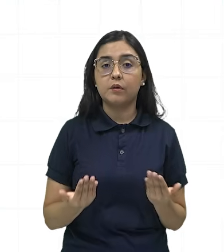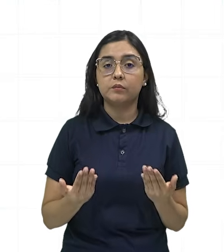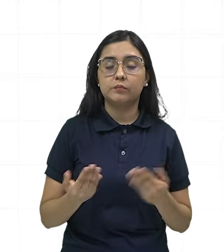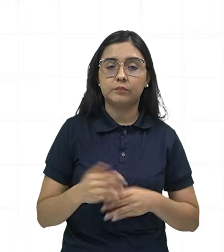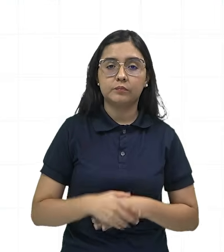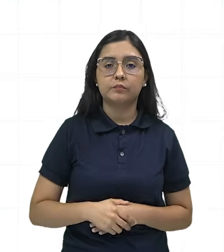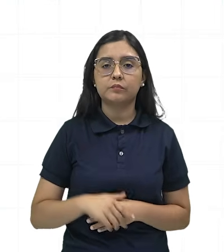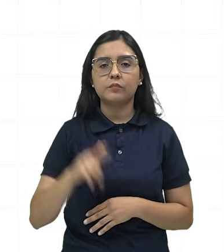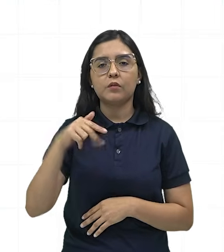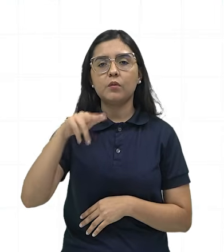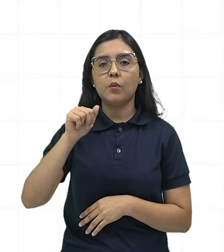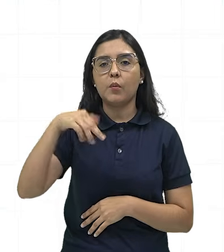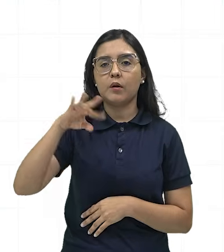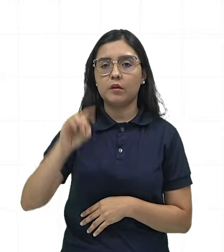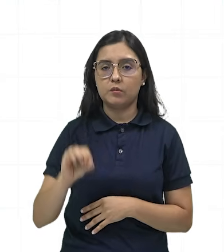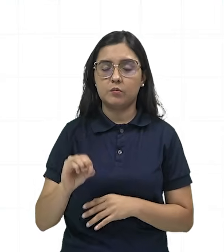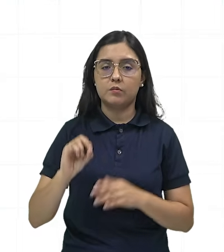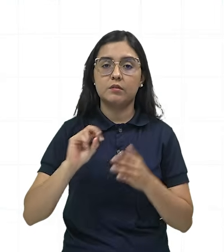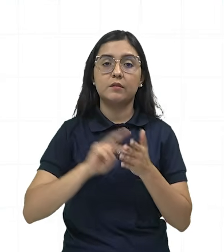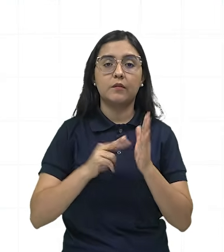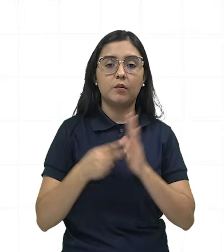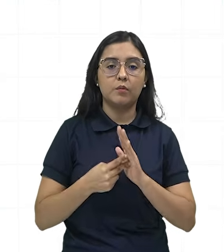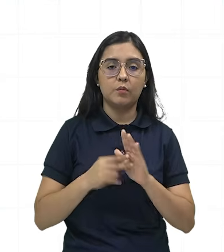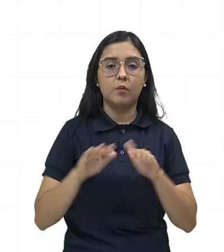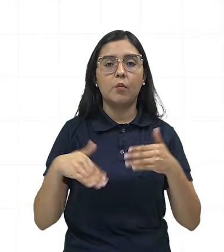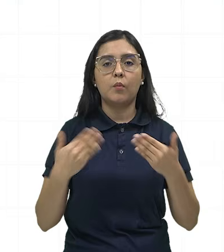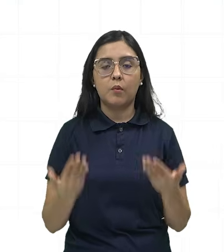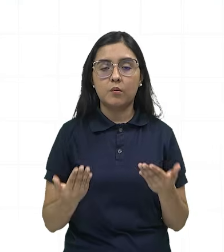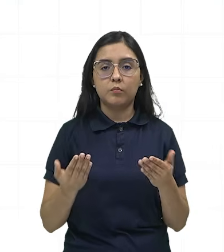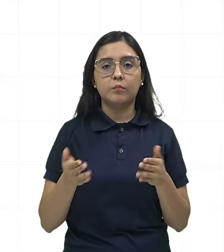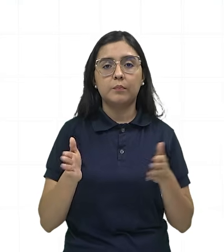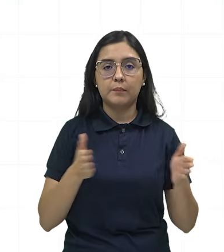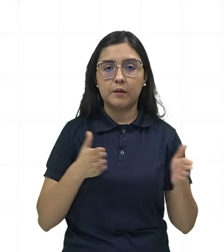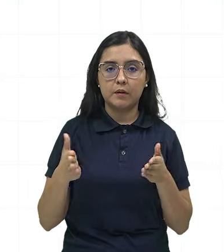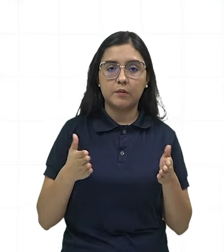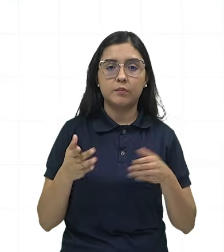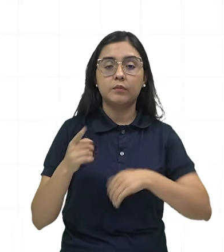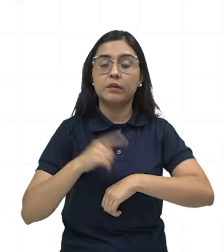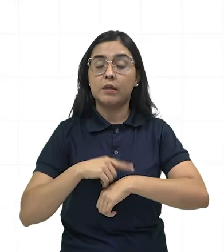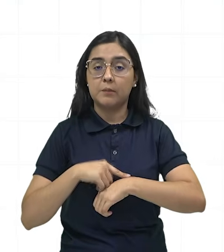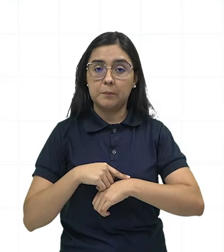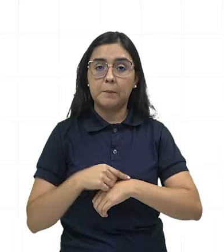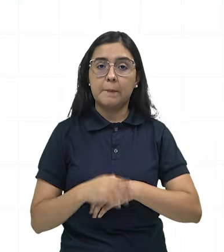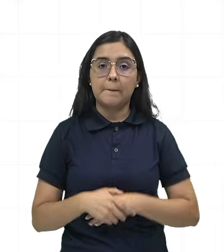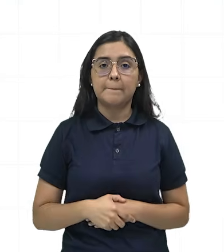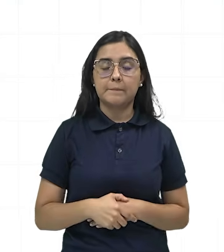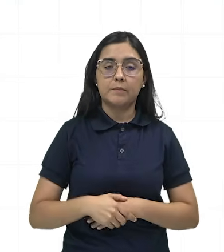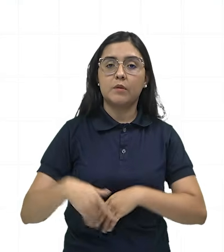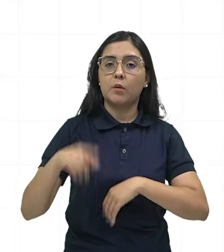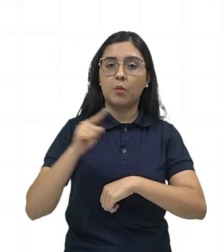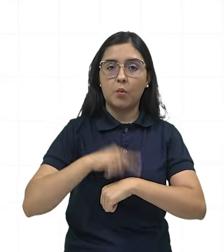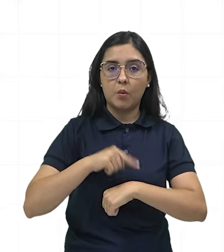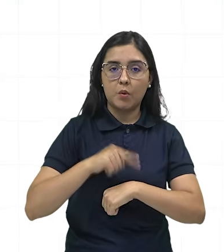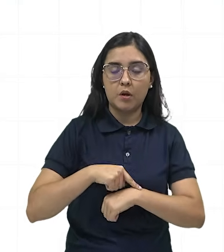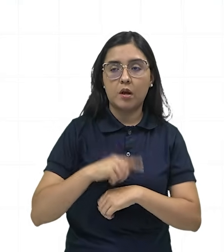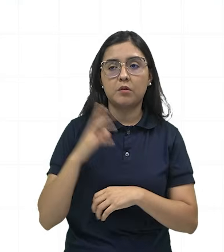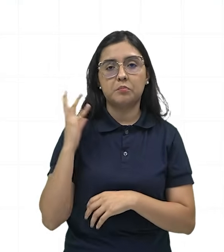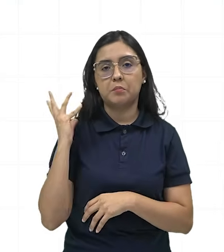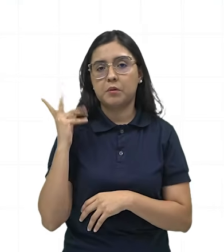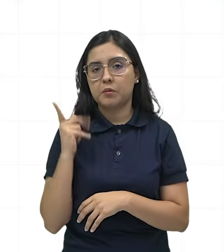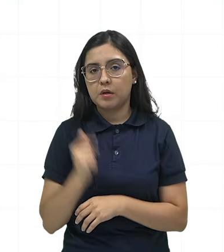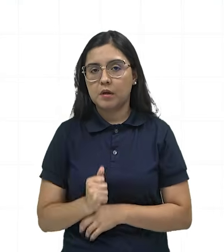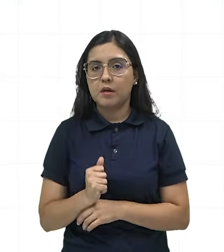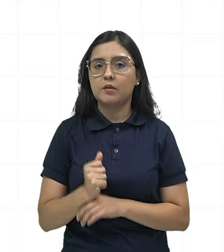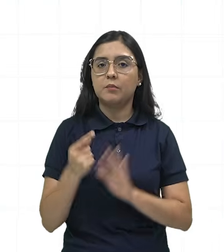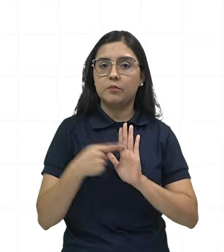ver com o tempo, né? O momento que ocorreu o fato. Então, o horário pode ser de madrugada, como